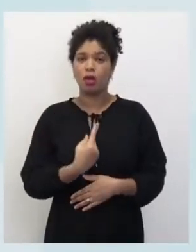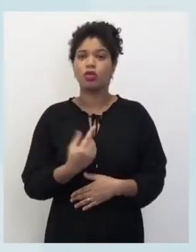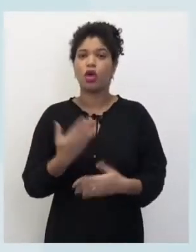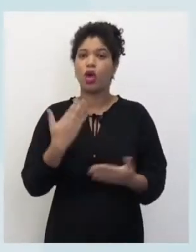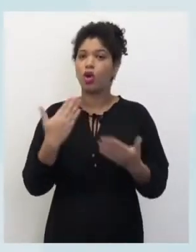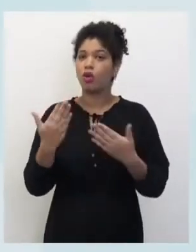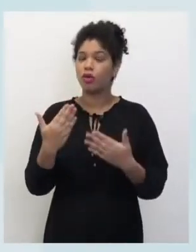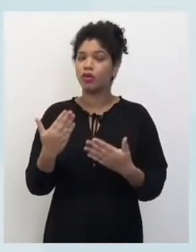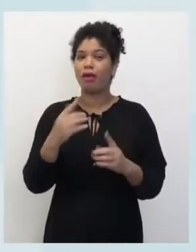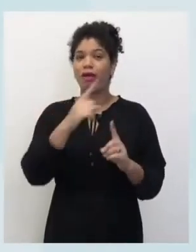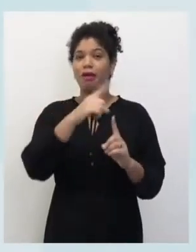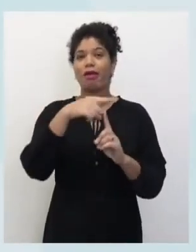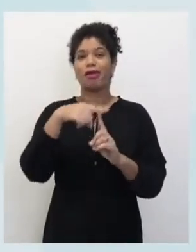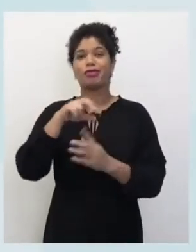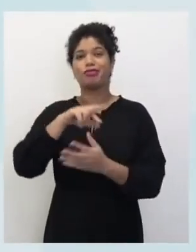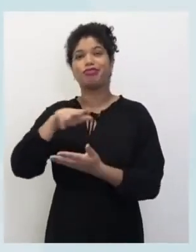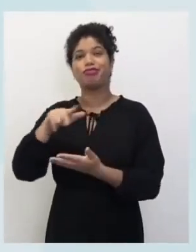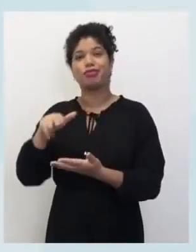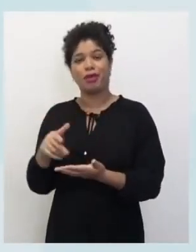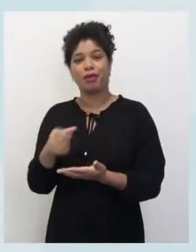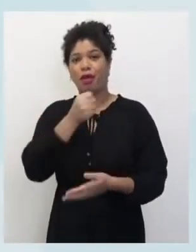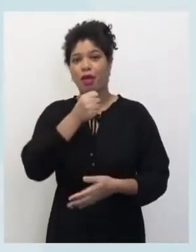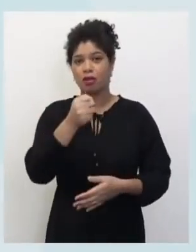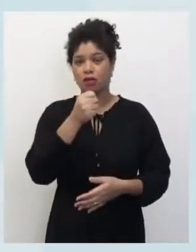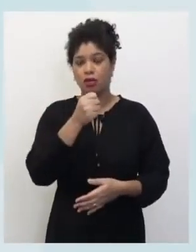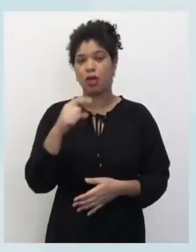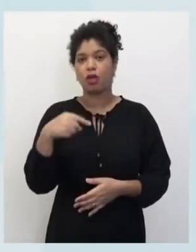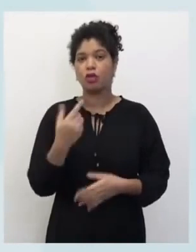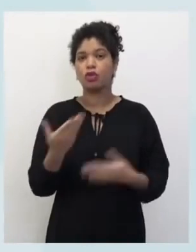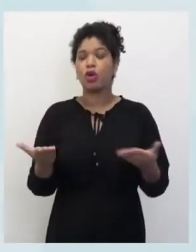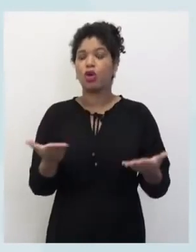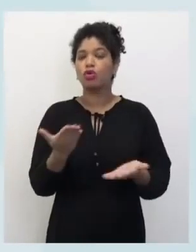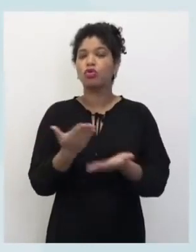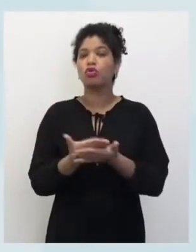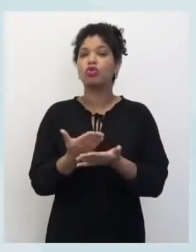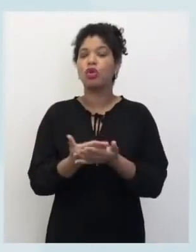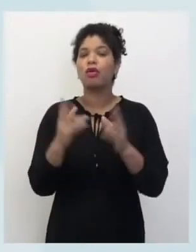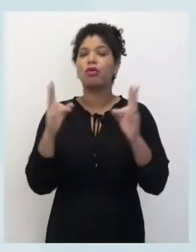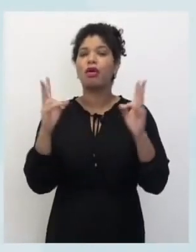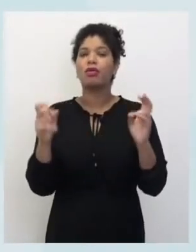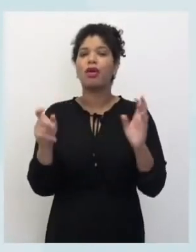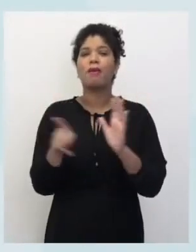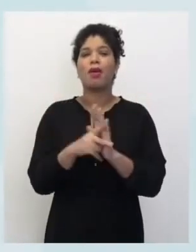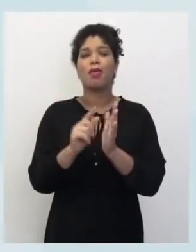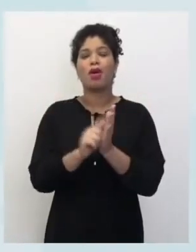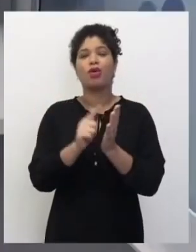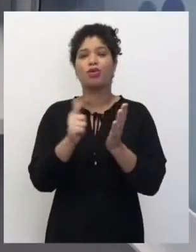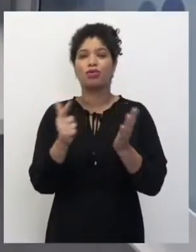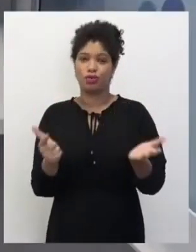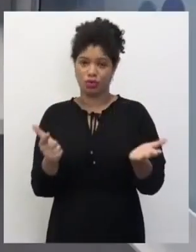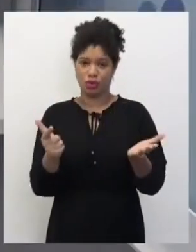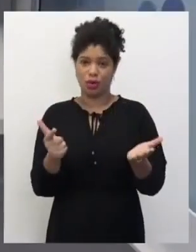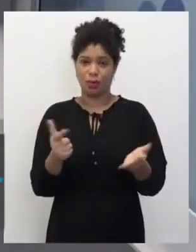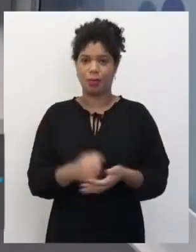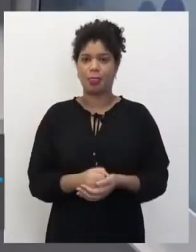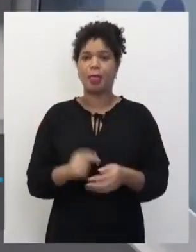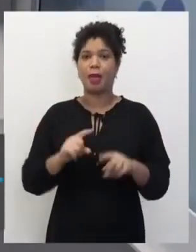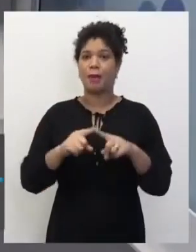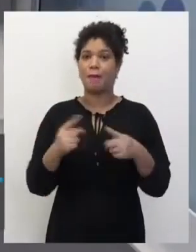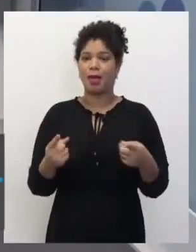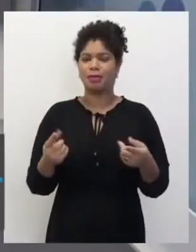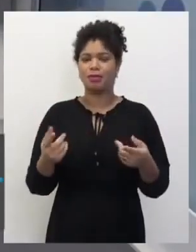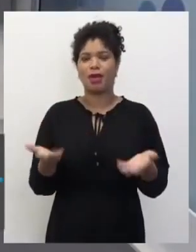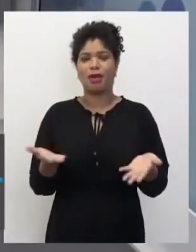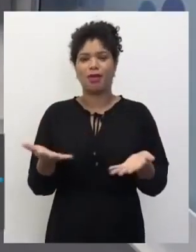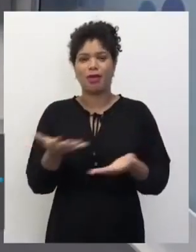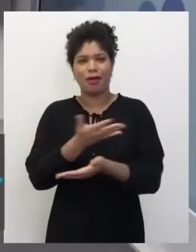tipos de entrevistas. E, no caso, nós estamos trabalhando a entrevista jornalística. Agora, para interagir um pouco